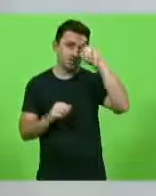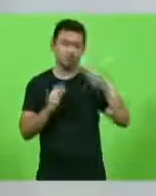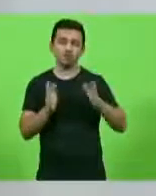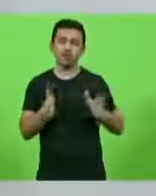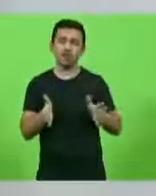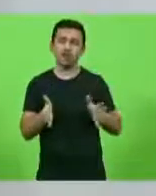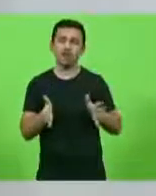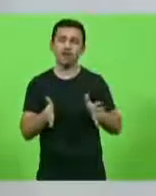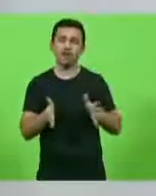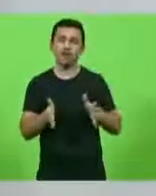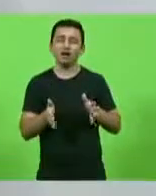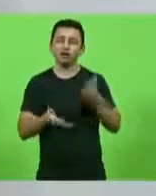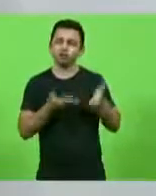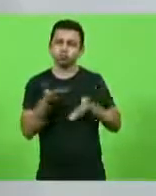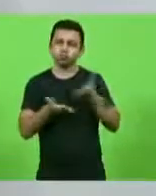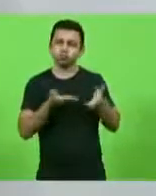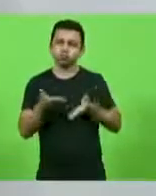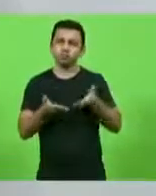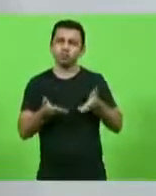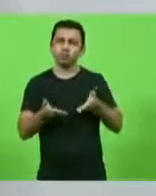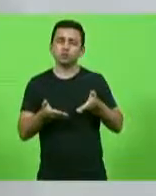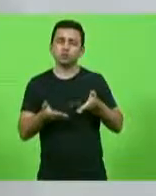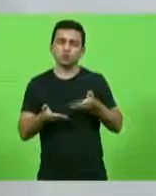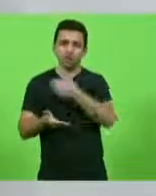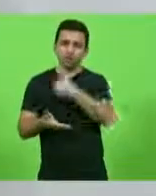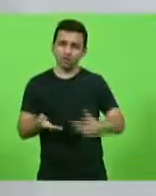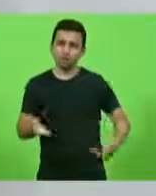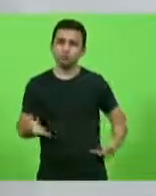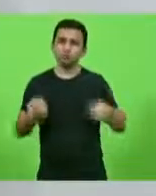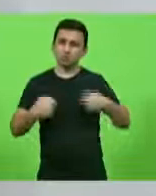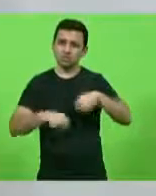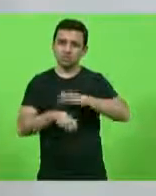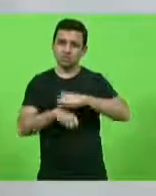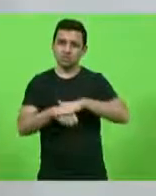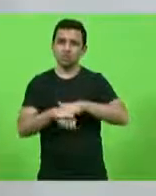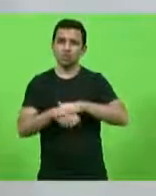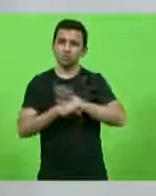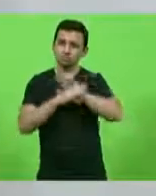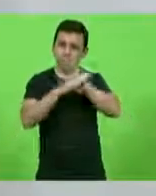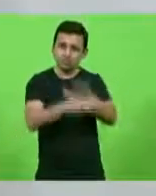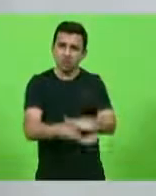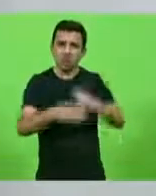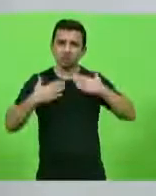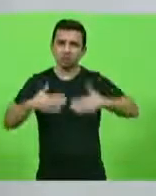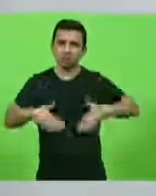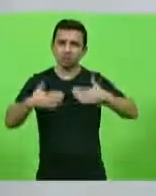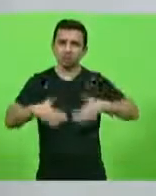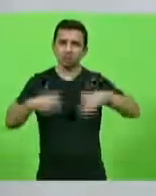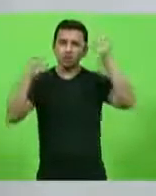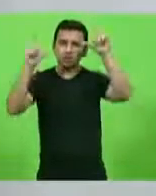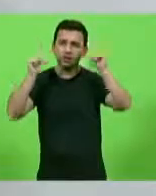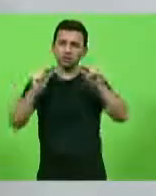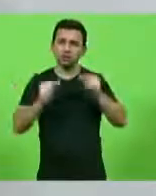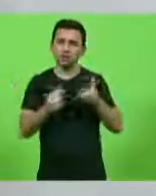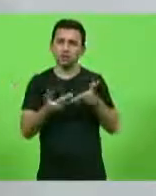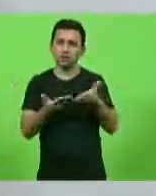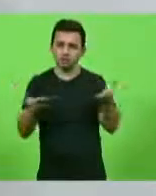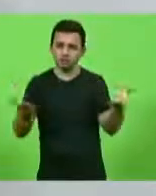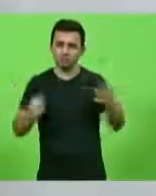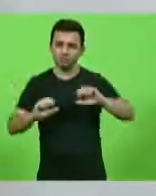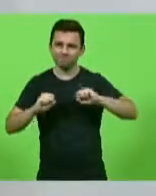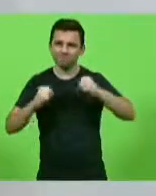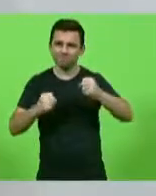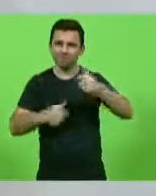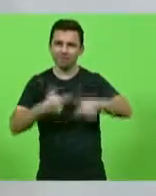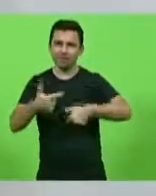esse serviço. E nós precisamos que assim o Estado faça, para que a gente possa trazer um alento, para que a gente possa trazer um alívio a esses